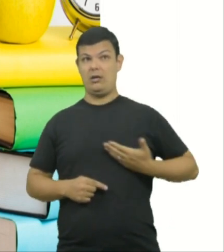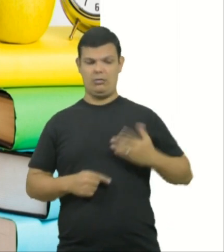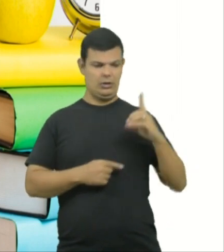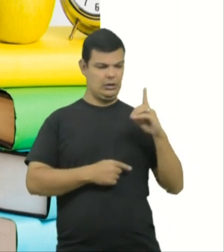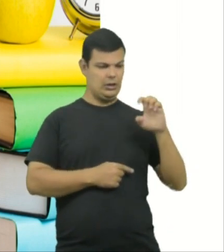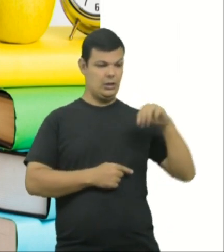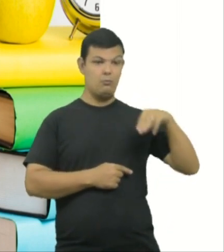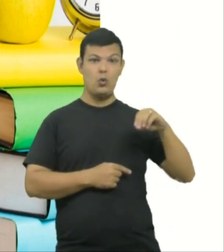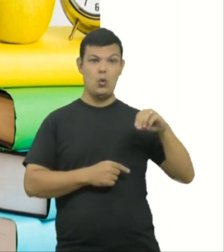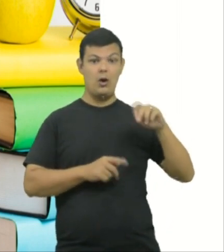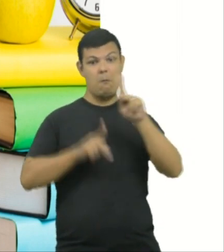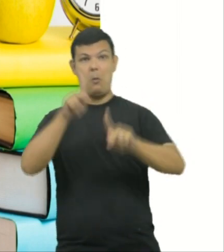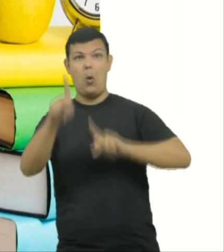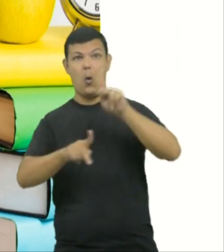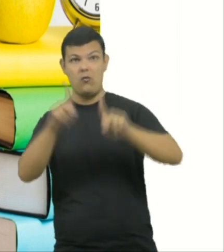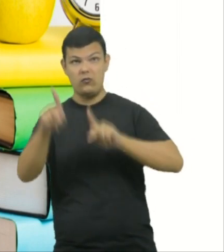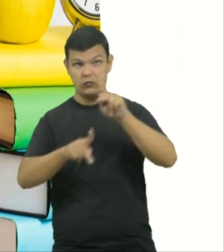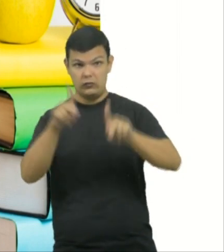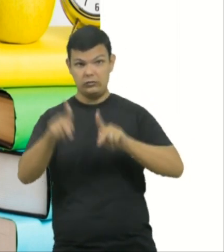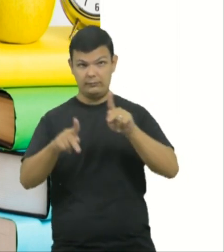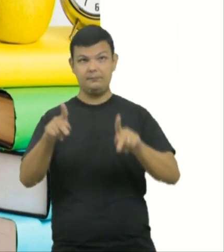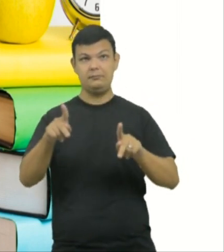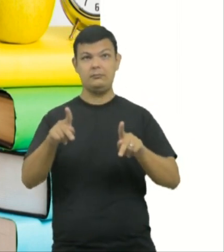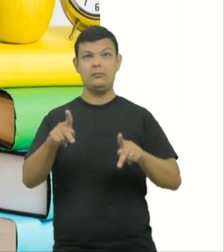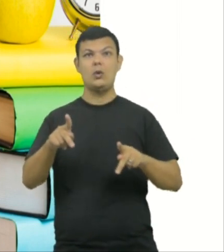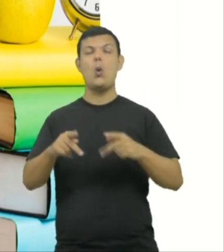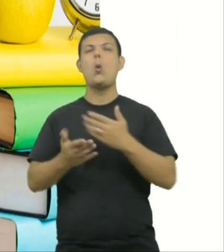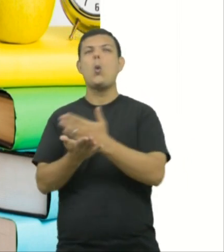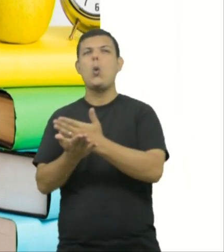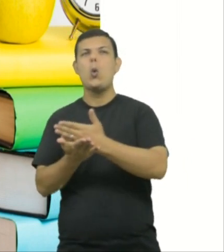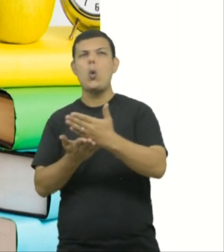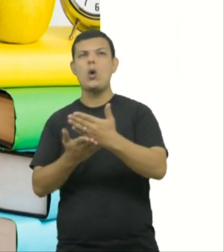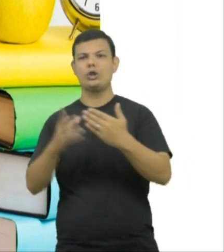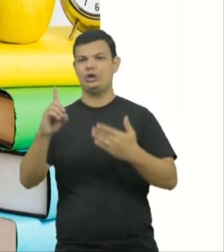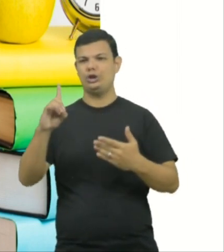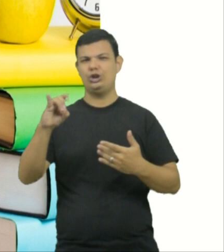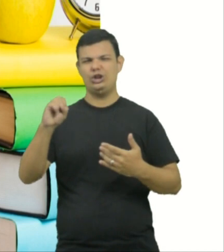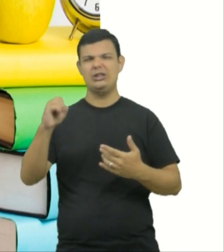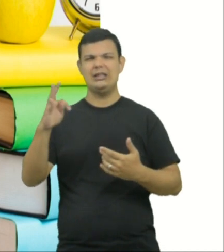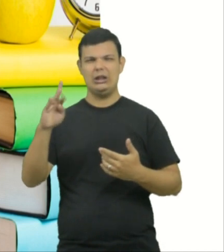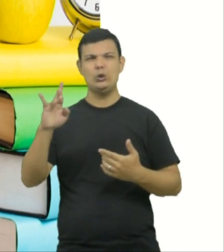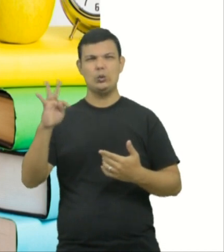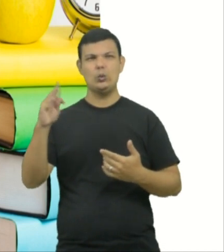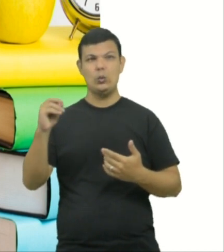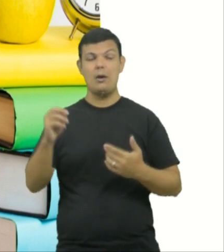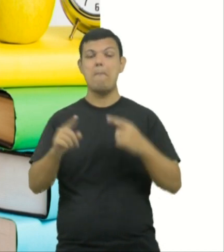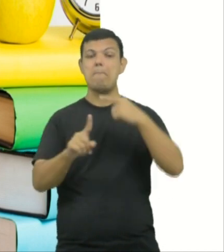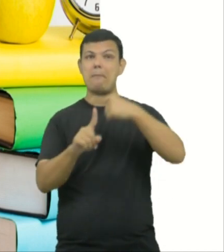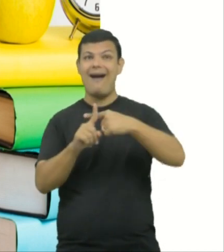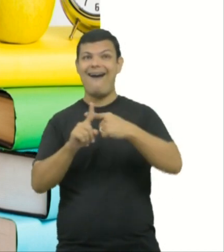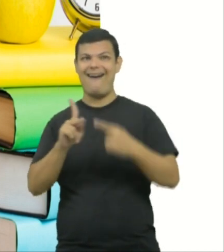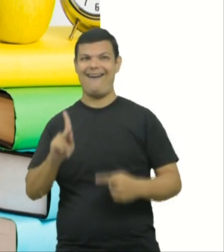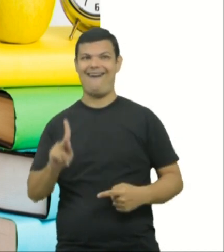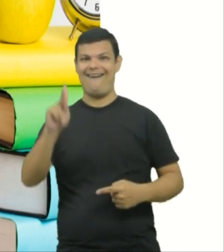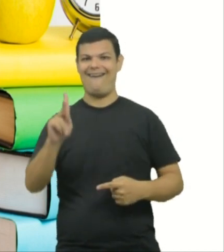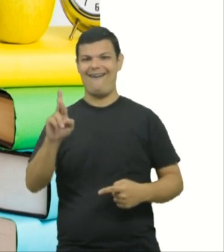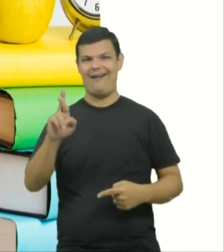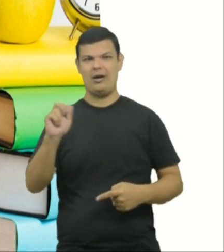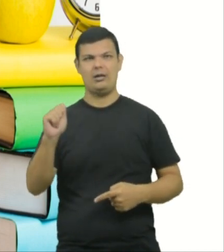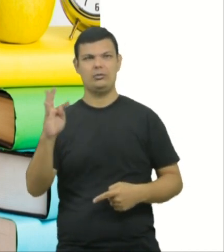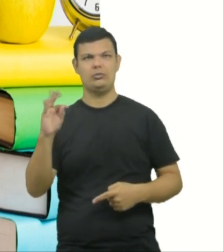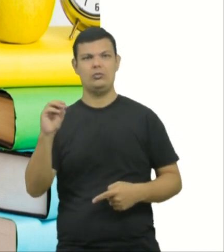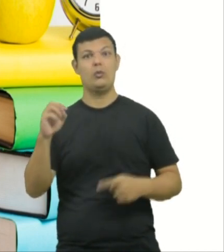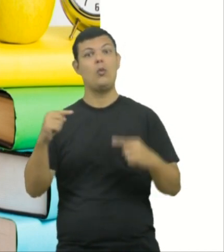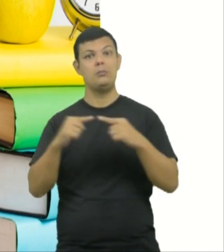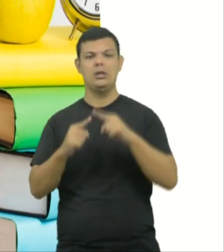significa povo, demos, originalmente que significa distrito, mais a palavra kratos, que significa